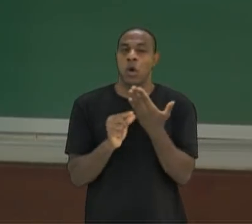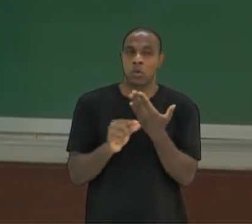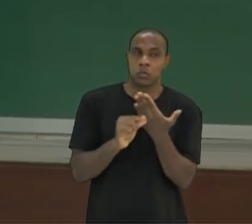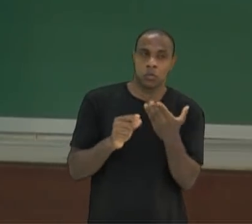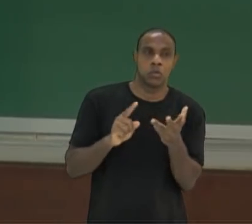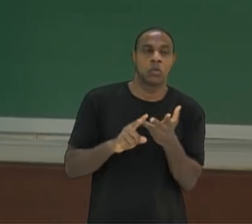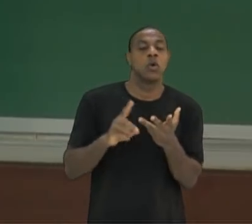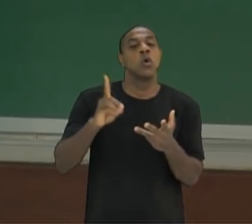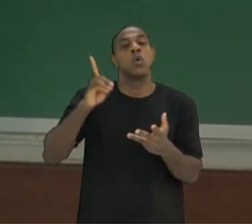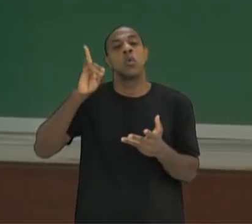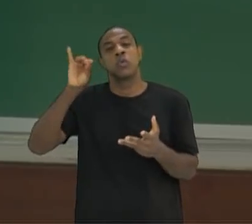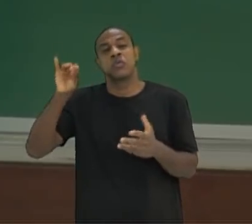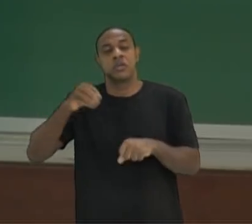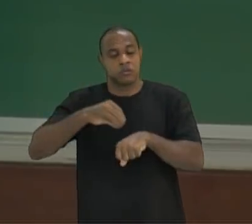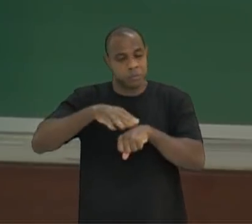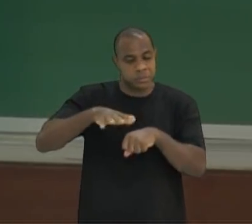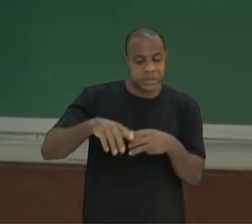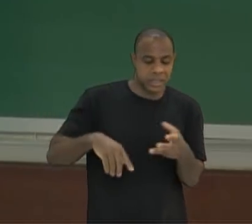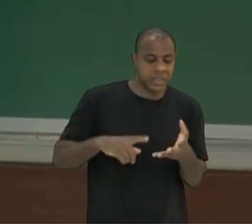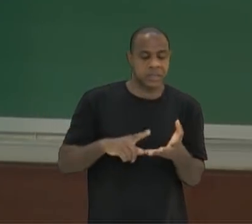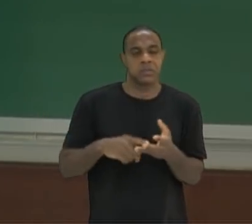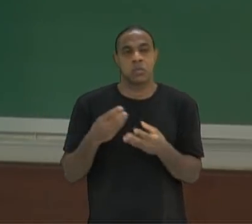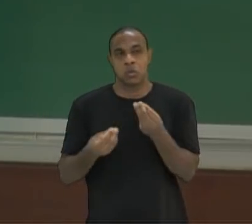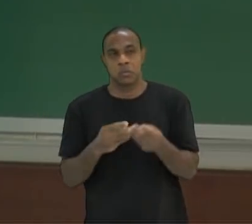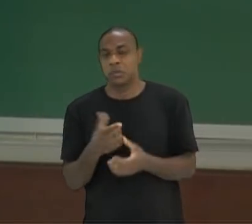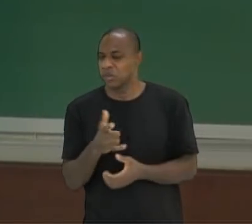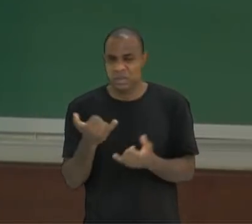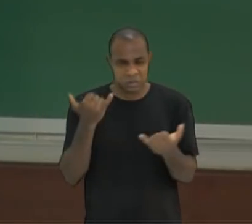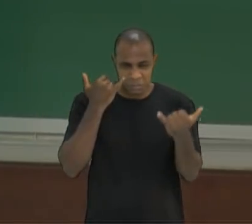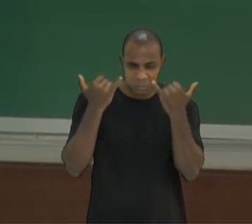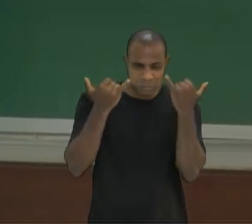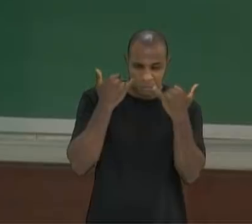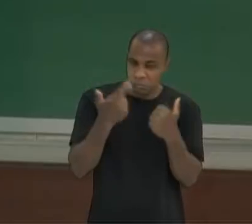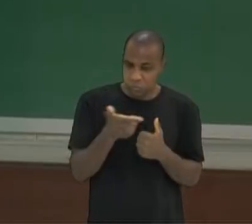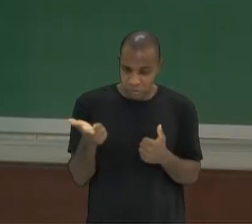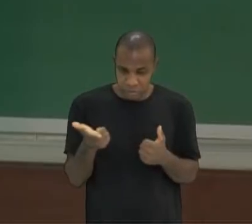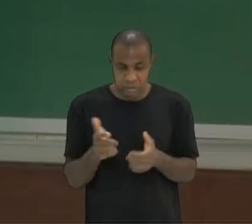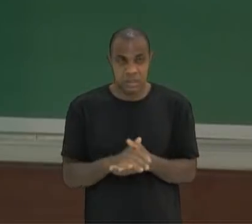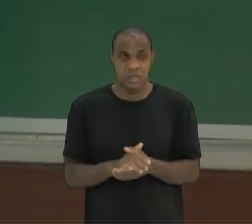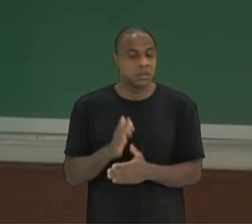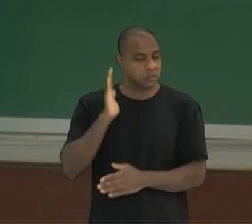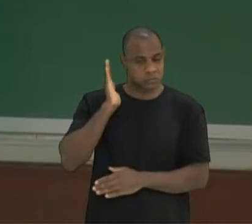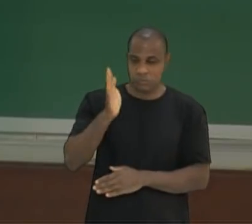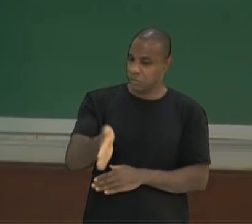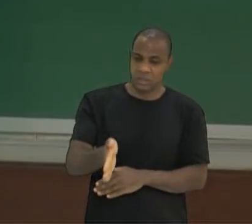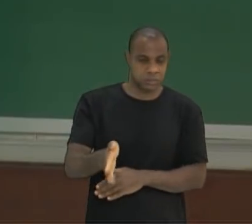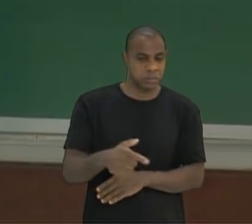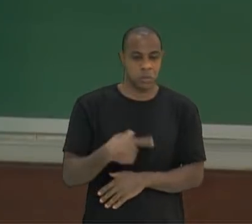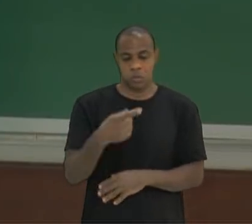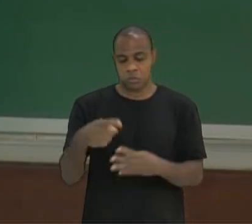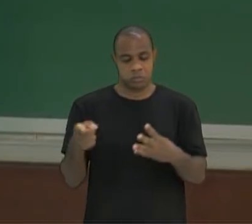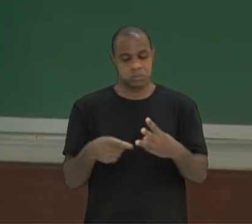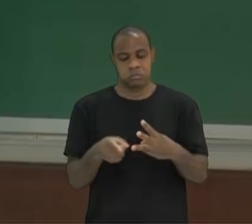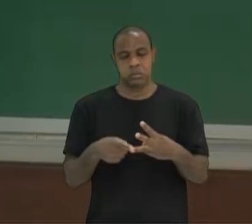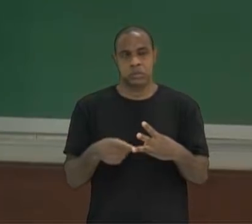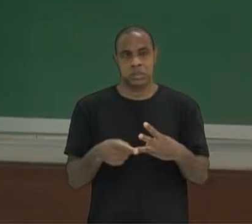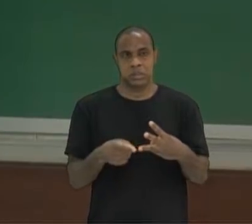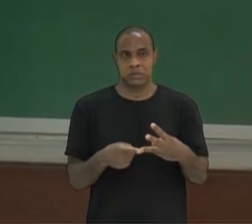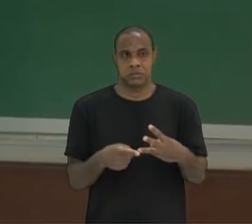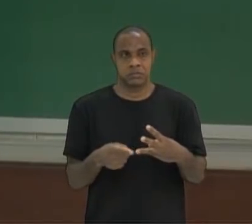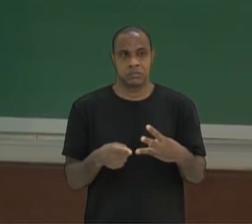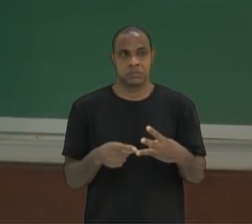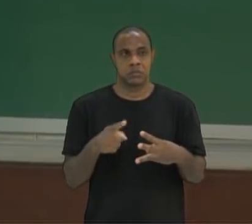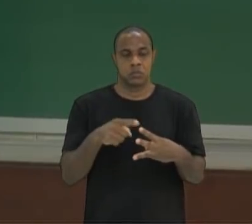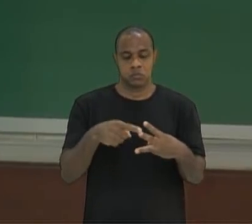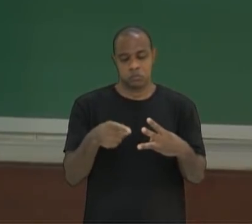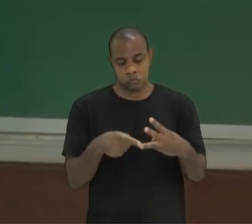publicação. Se você não tiver essas informações, siga direto para os outros passos. Os textos que nós temos